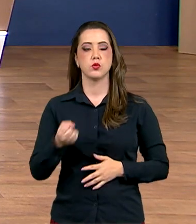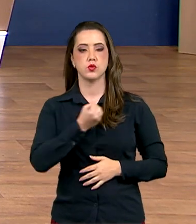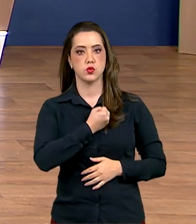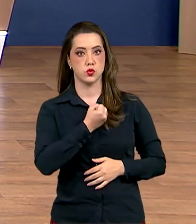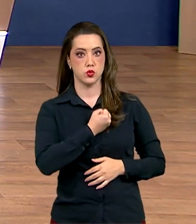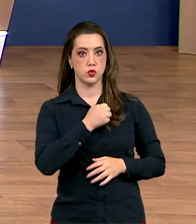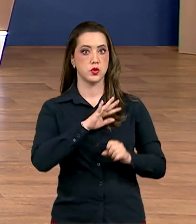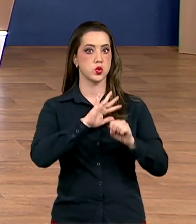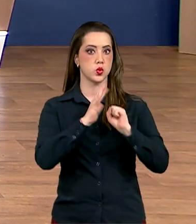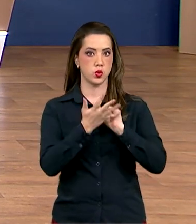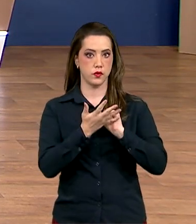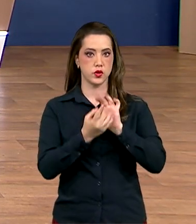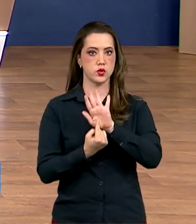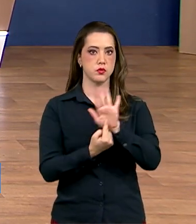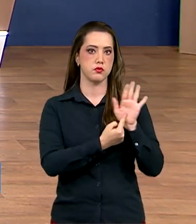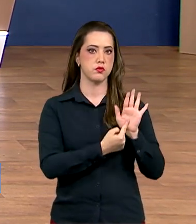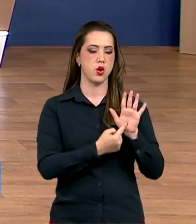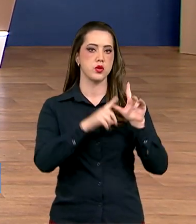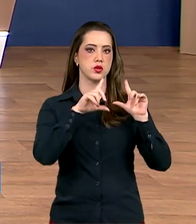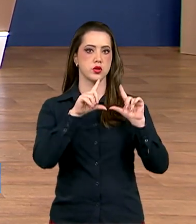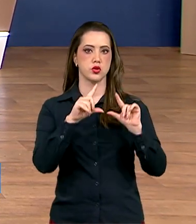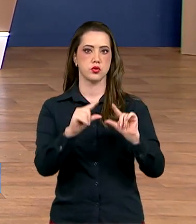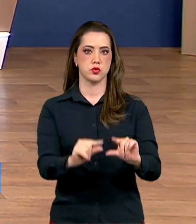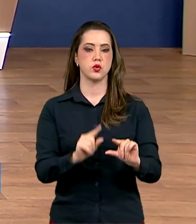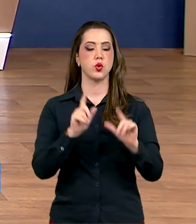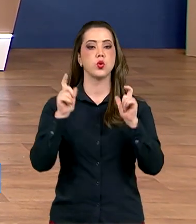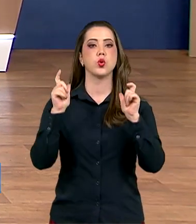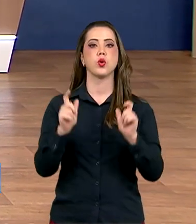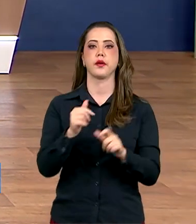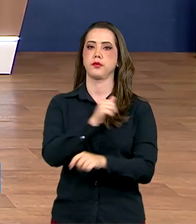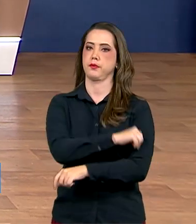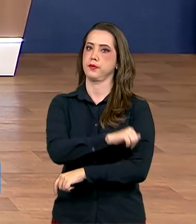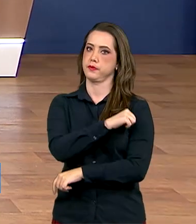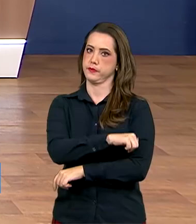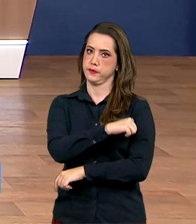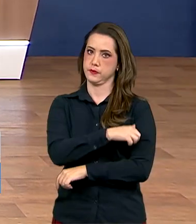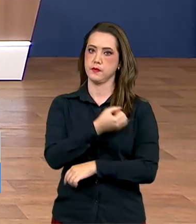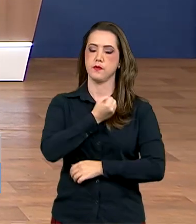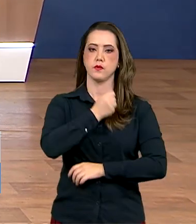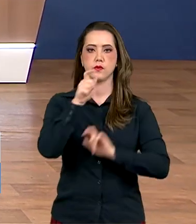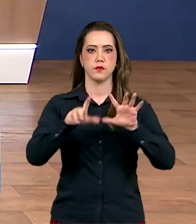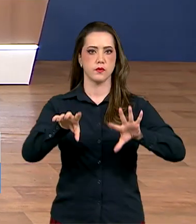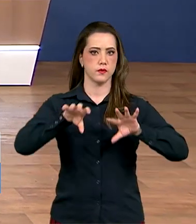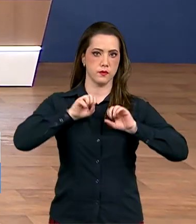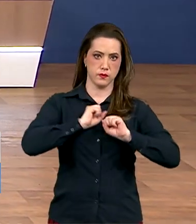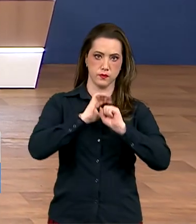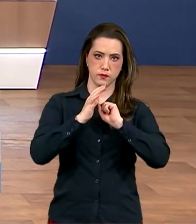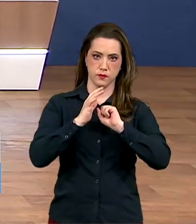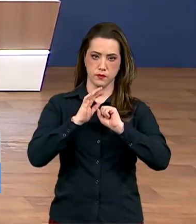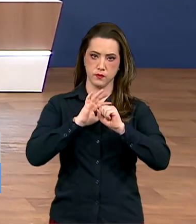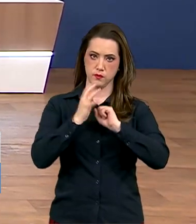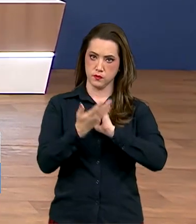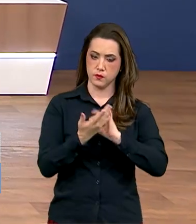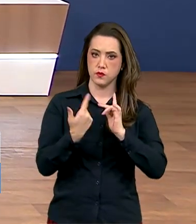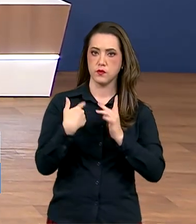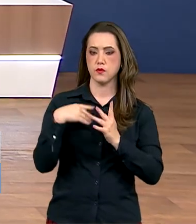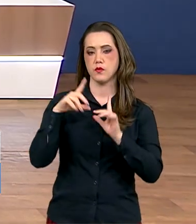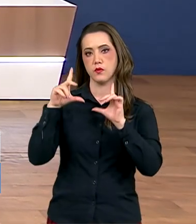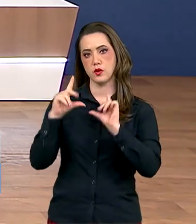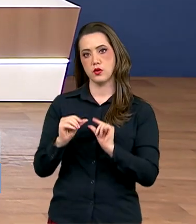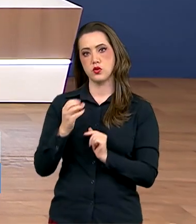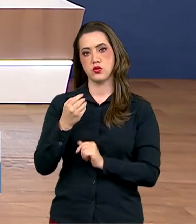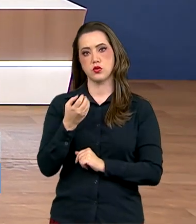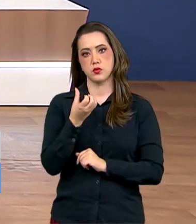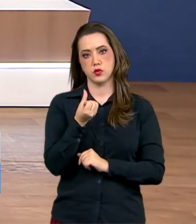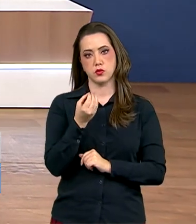Os indicadores de Covid apresentam tendência de queda no estado do Rio de Janeiro. O número de casos da doença, por exemplo, teve uma redução de